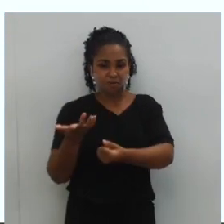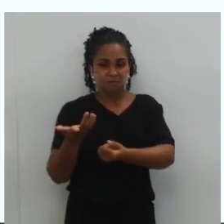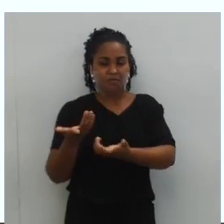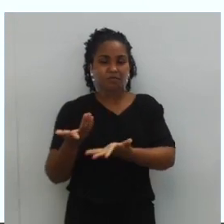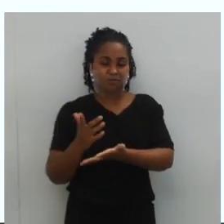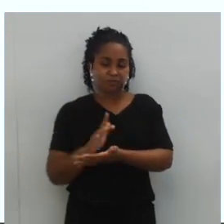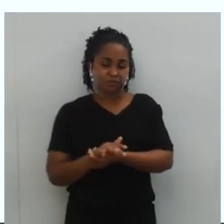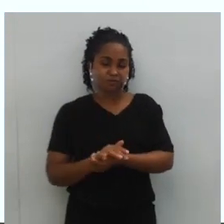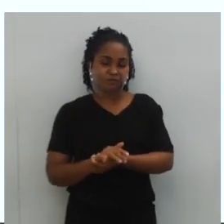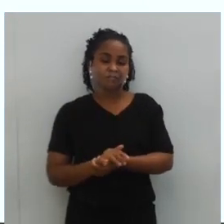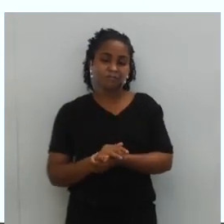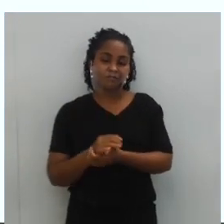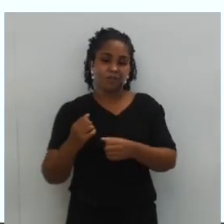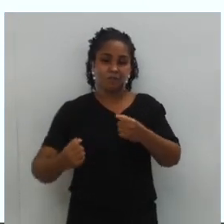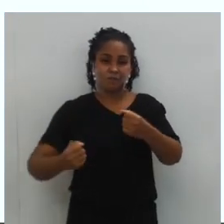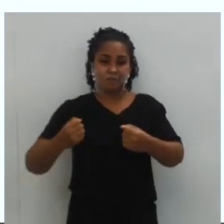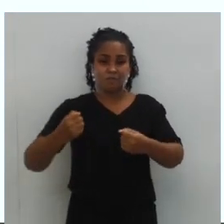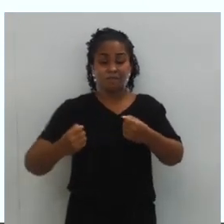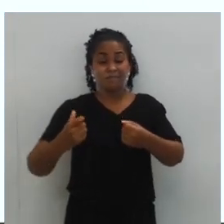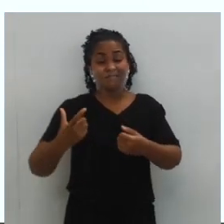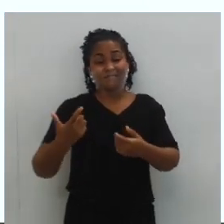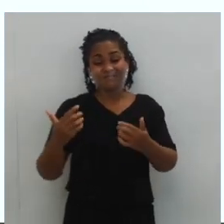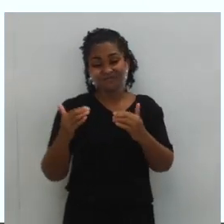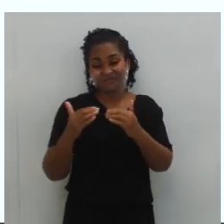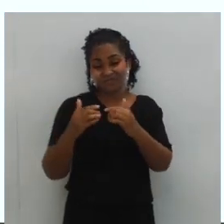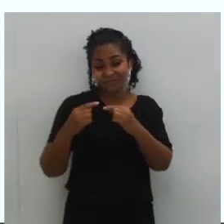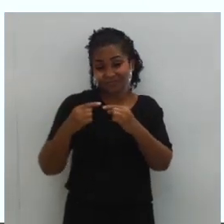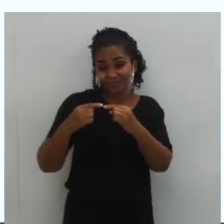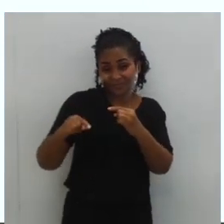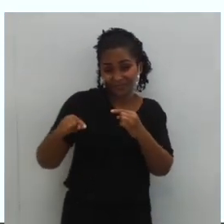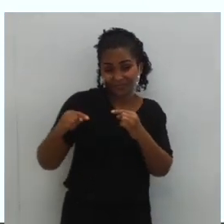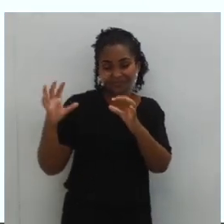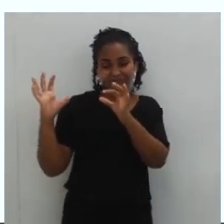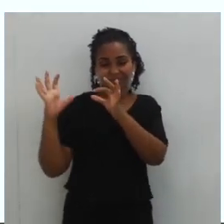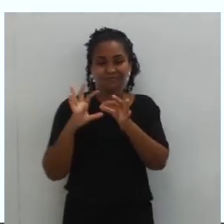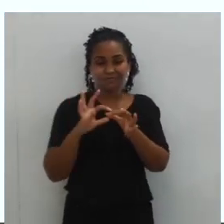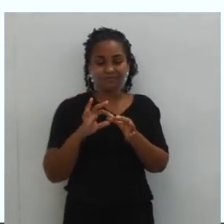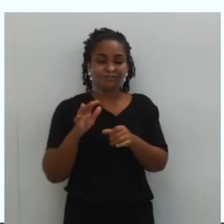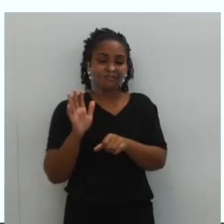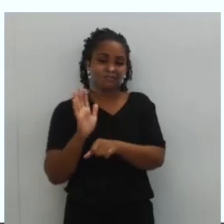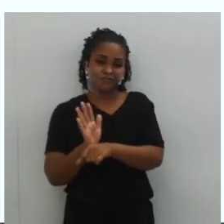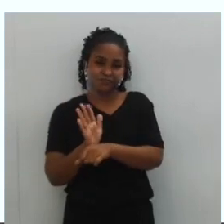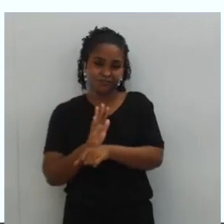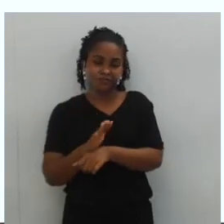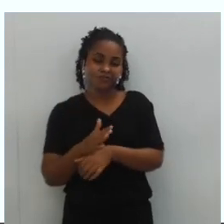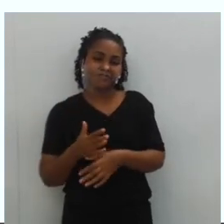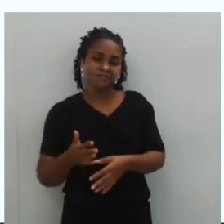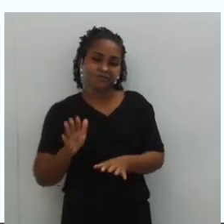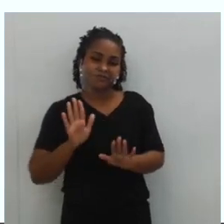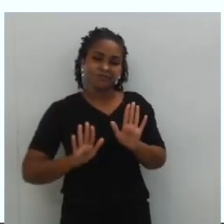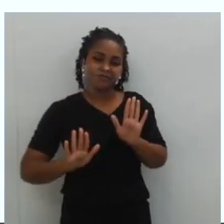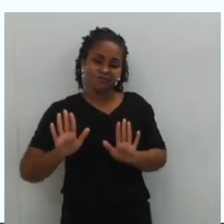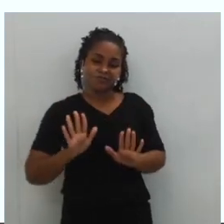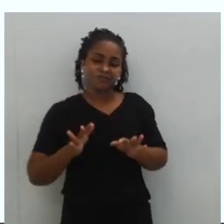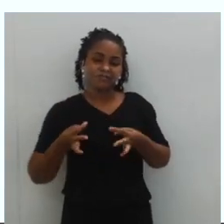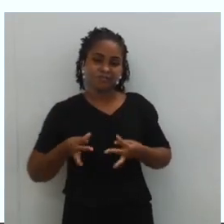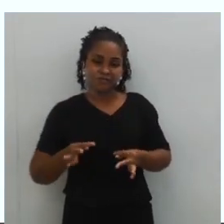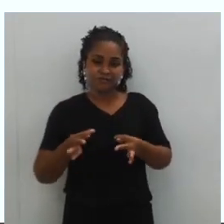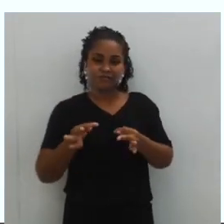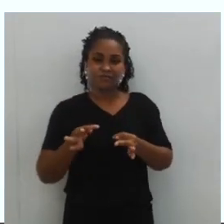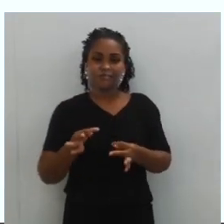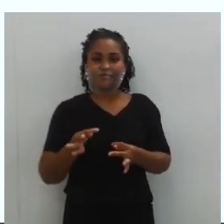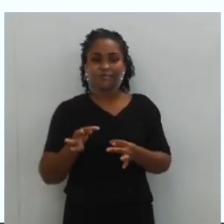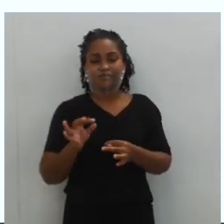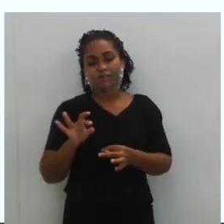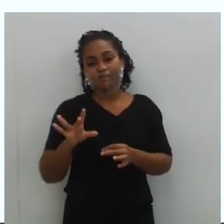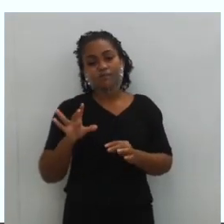passando, enfim, sons que não estão dentro do contexto do filme. Então, às vezes também eles têm que ter essa tecnologia para